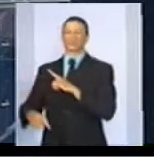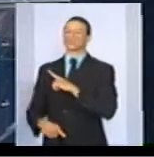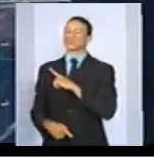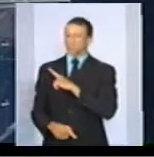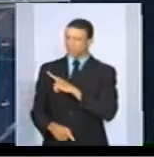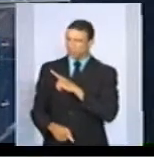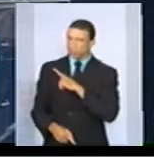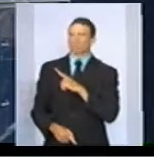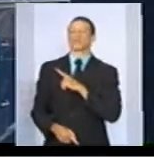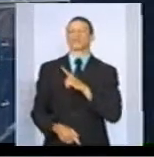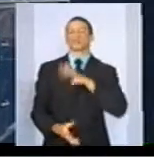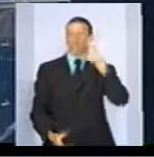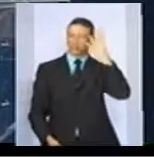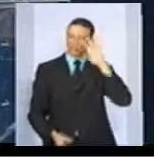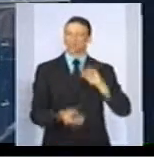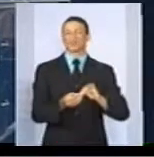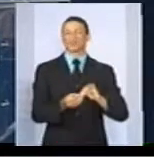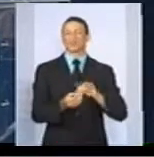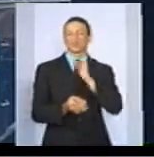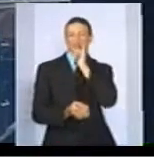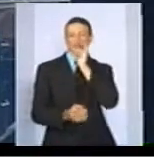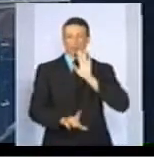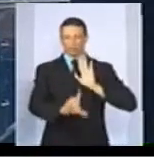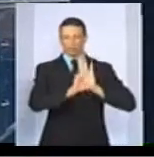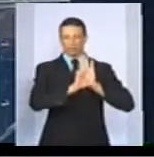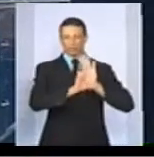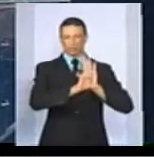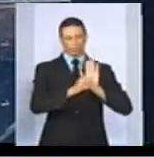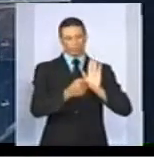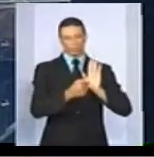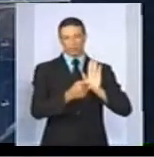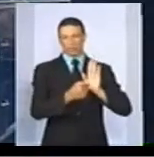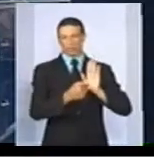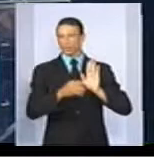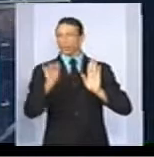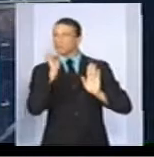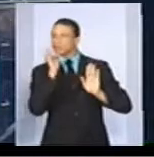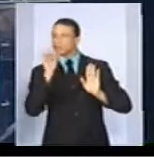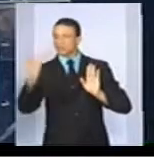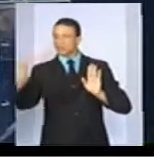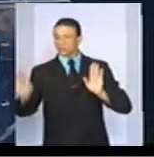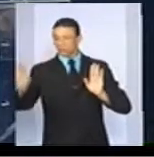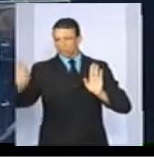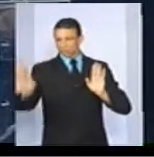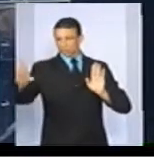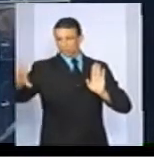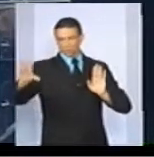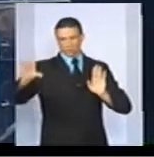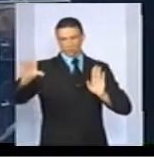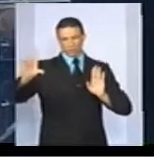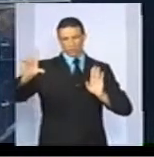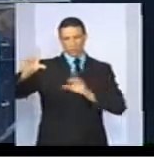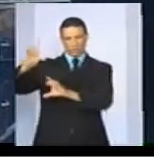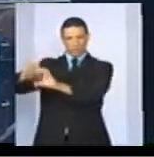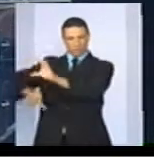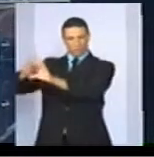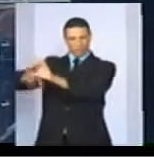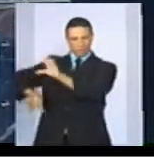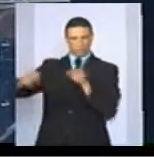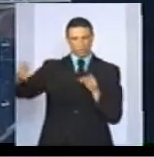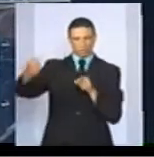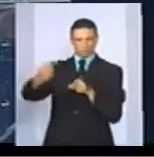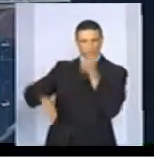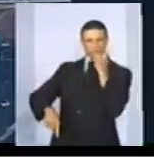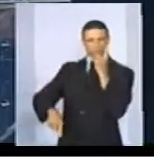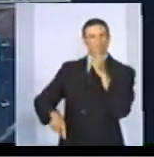Afinal muito raramente uma lei escapa da linha de montagem no Poder Legislativo em que tantos